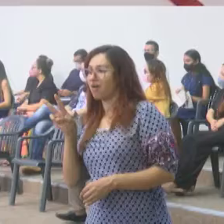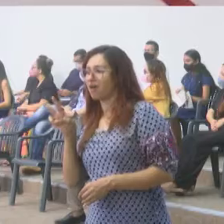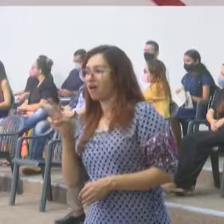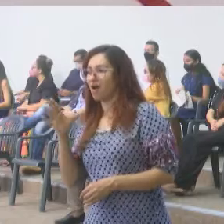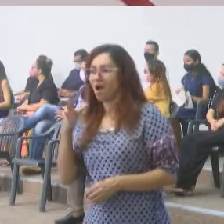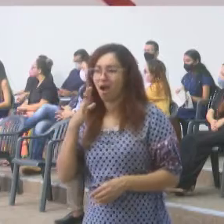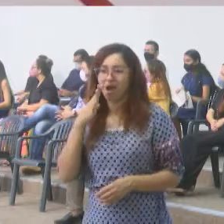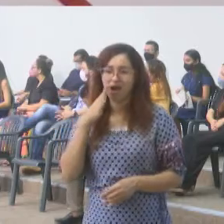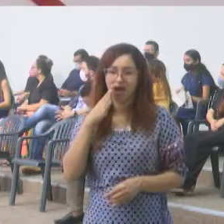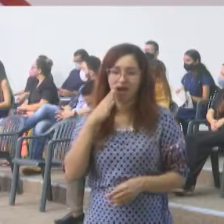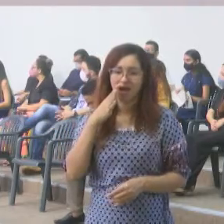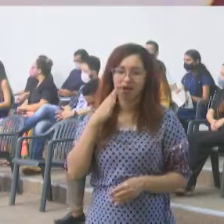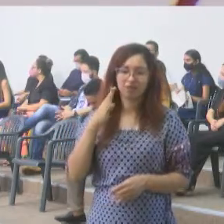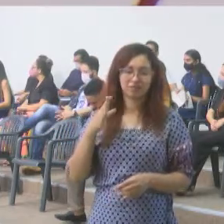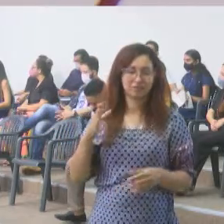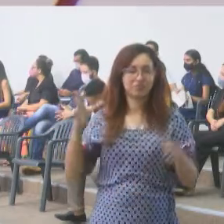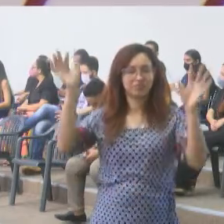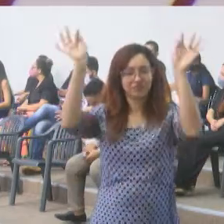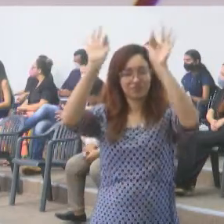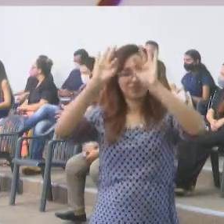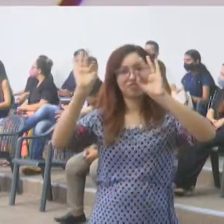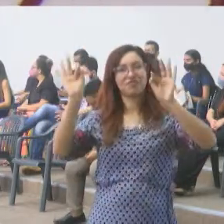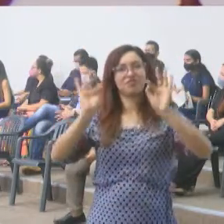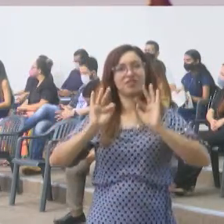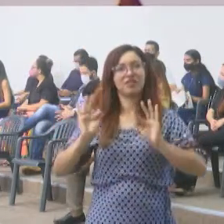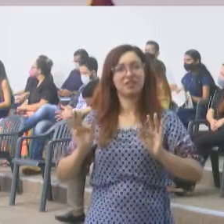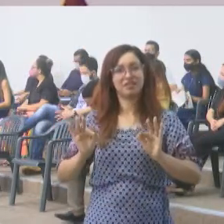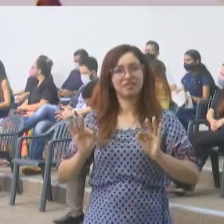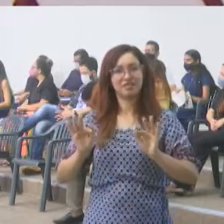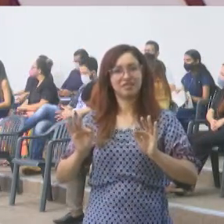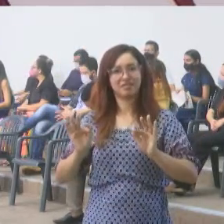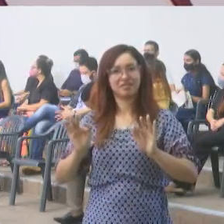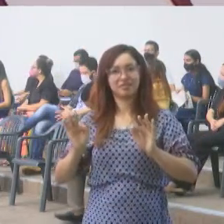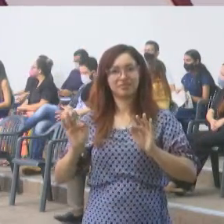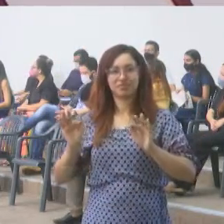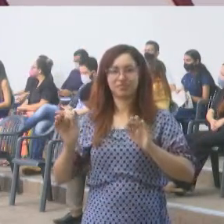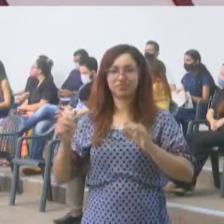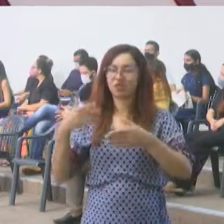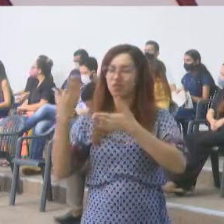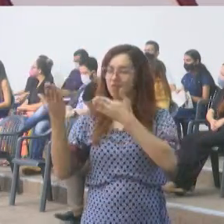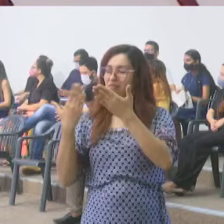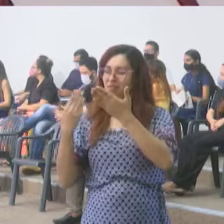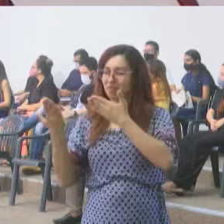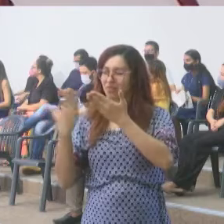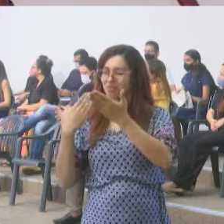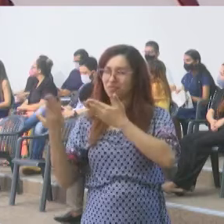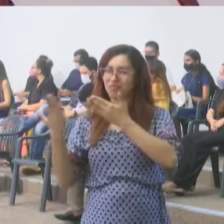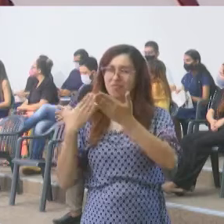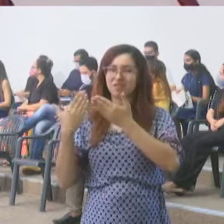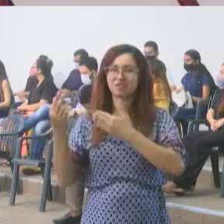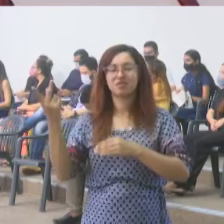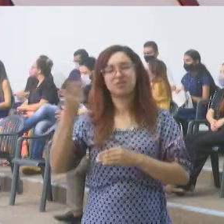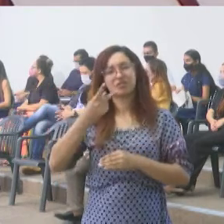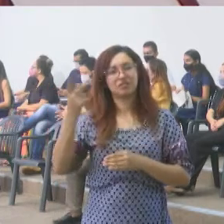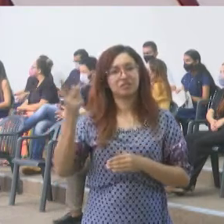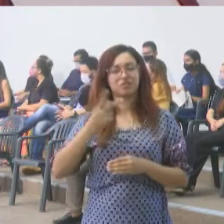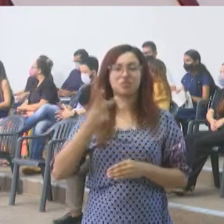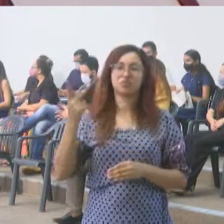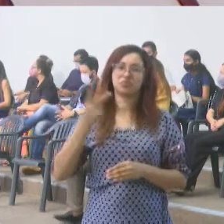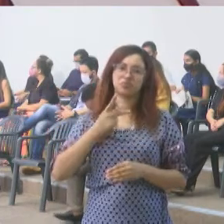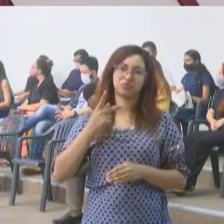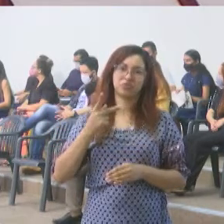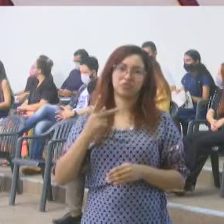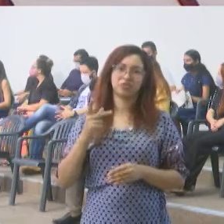Já deixa claro que Boaz e Ruth, eles tinham algum tipo de interação acontecendo. Fica claro também no final do capítulo